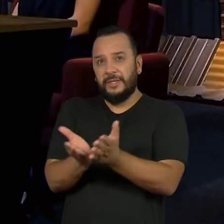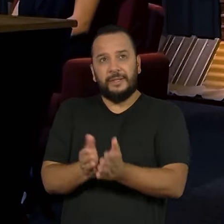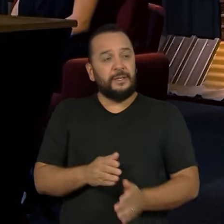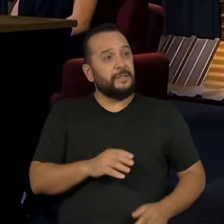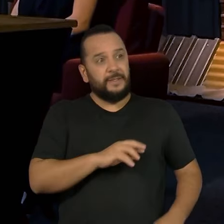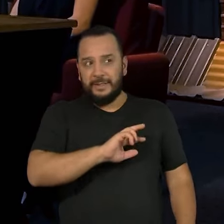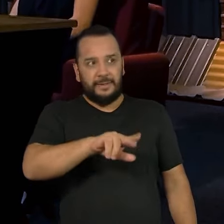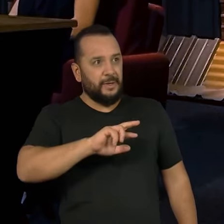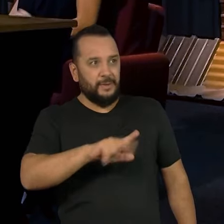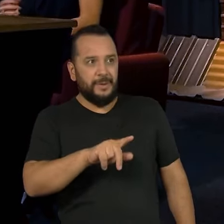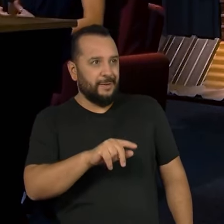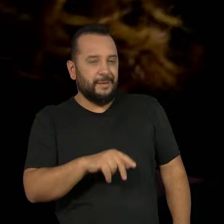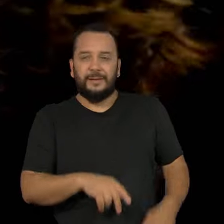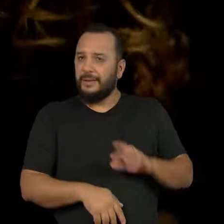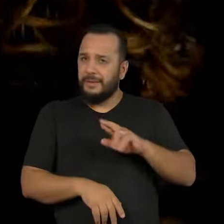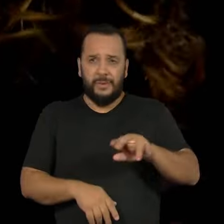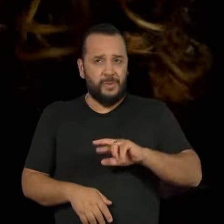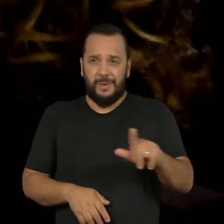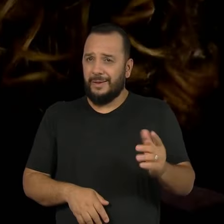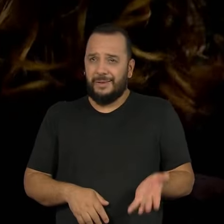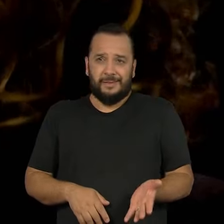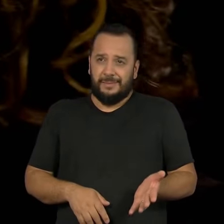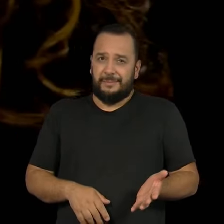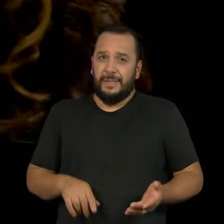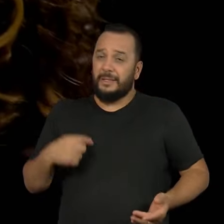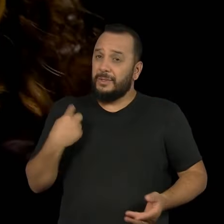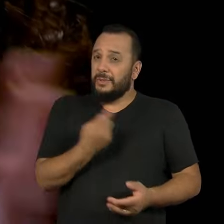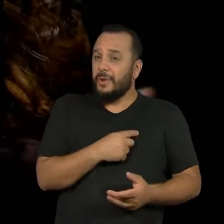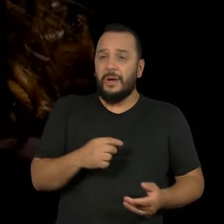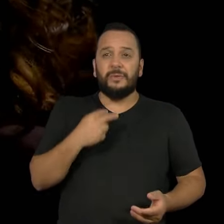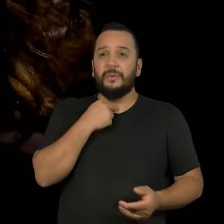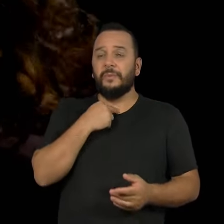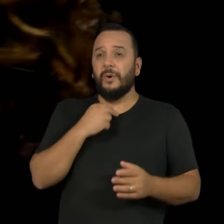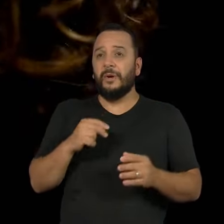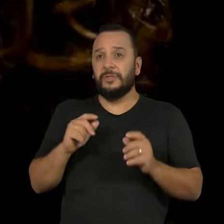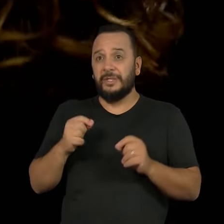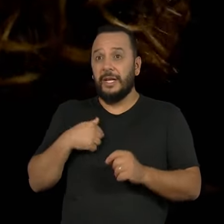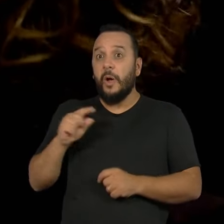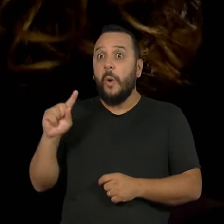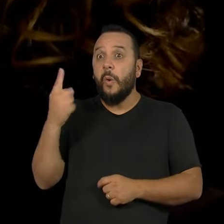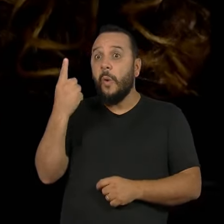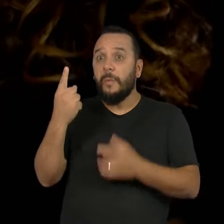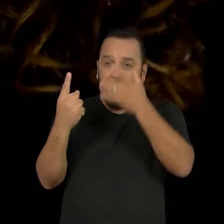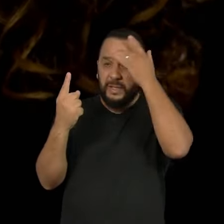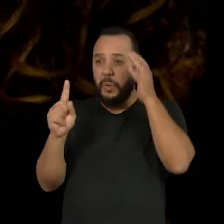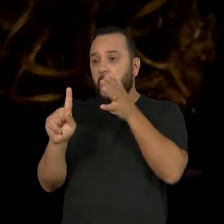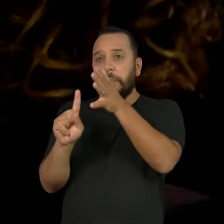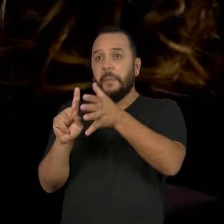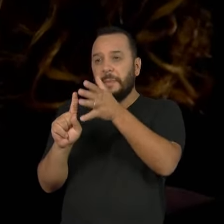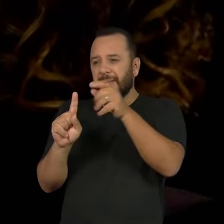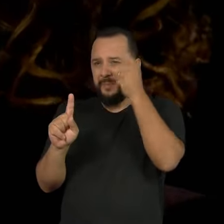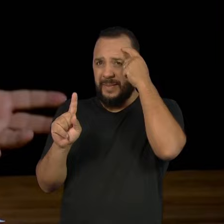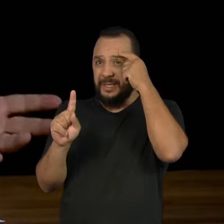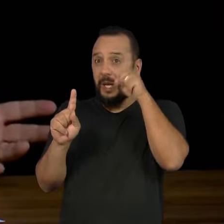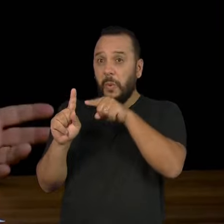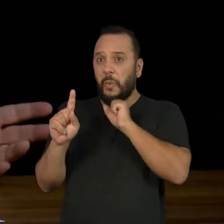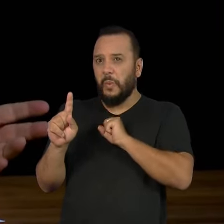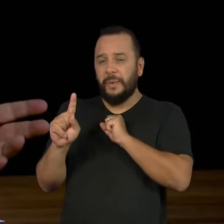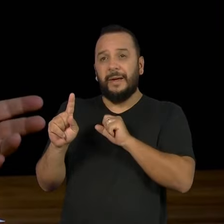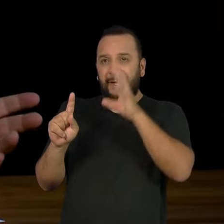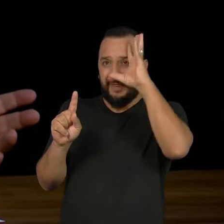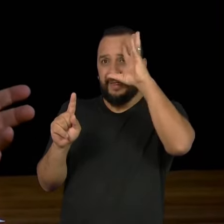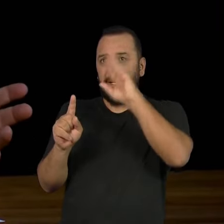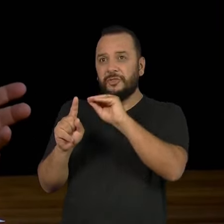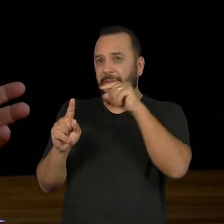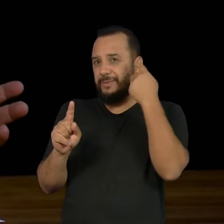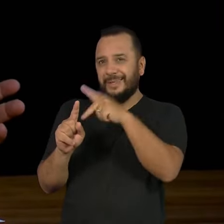está né muitas vezes não está mas a gente não pode concluir a o todo pela por essa parte acaba contaminando você tá falando o entendimento da